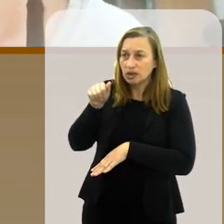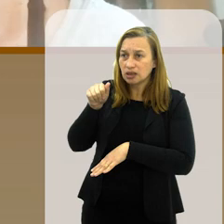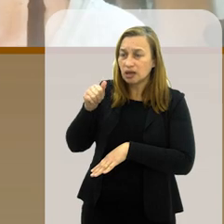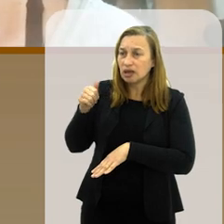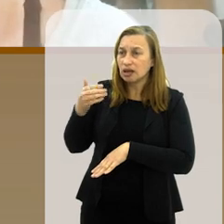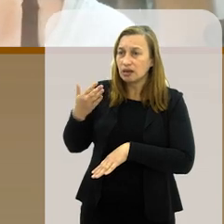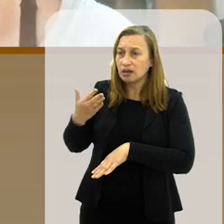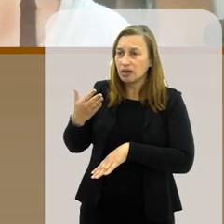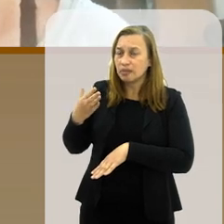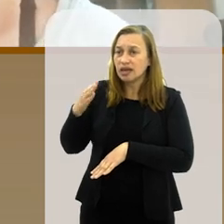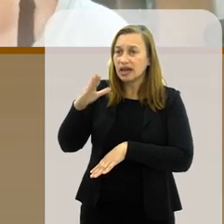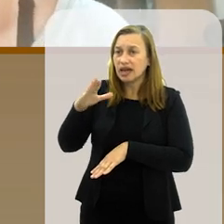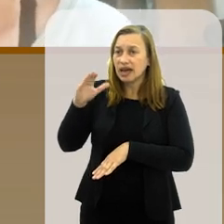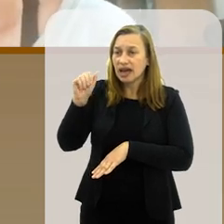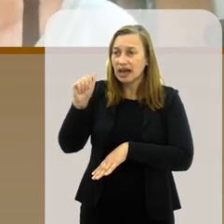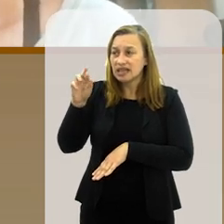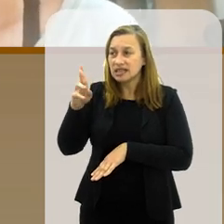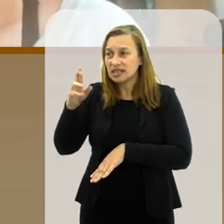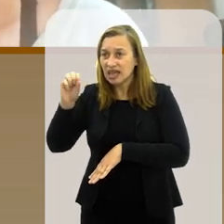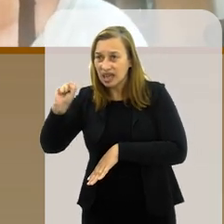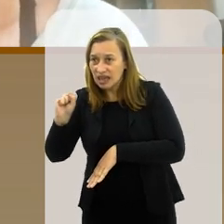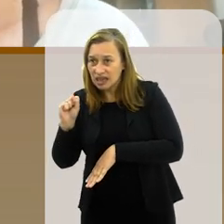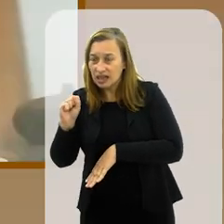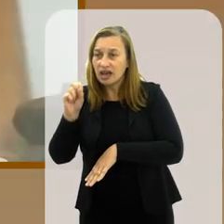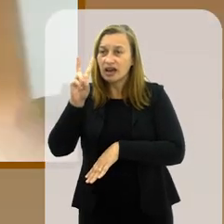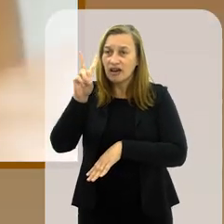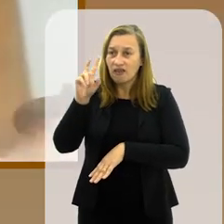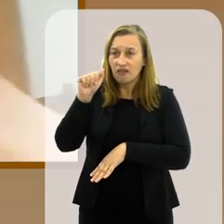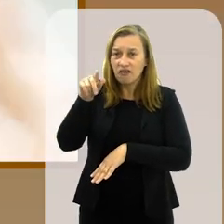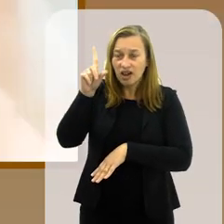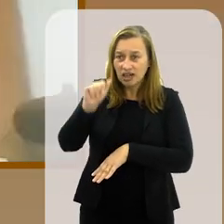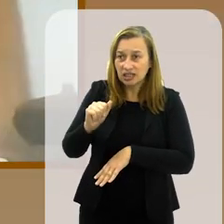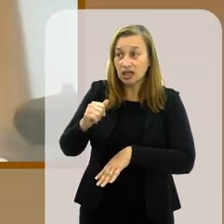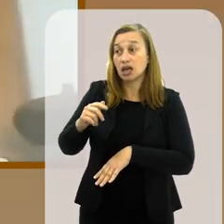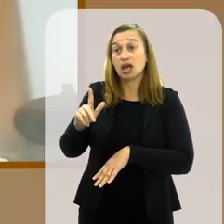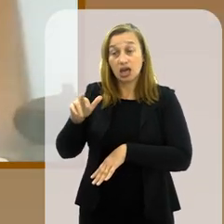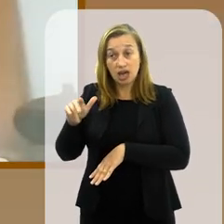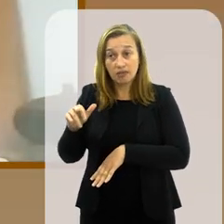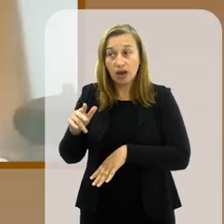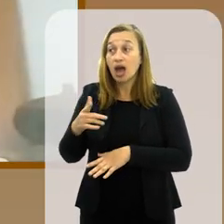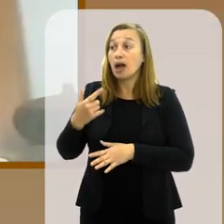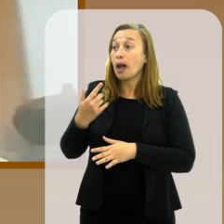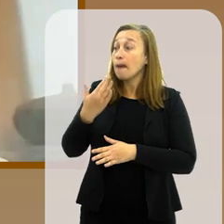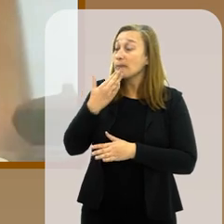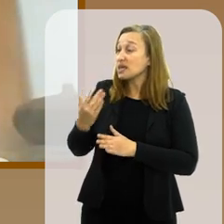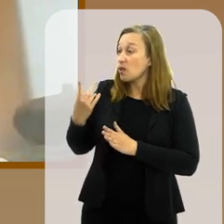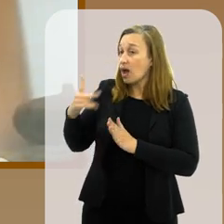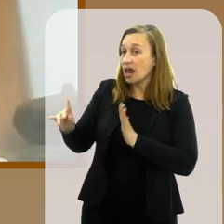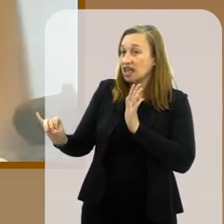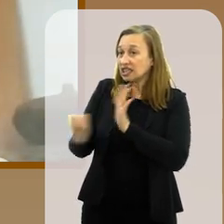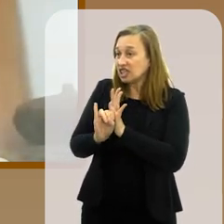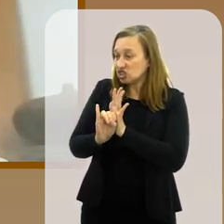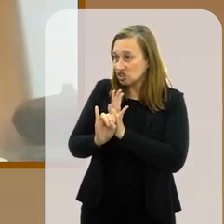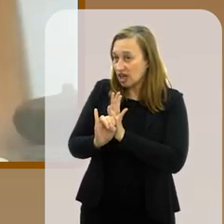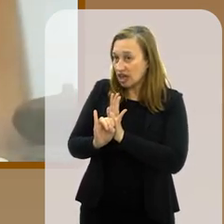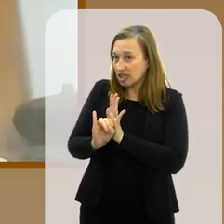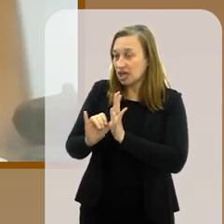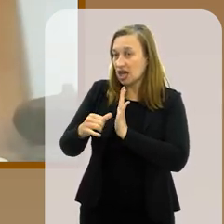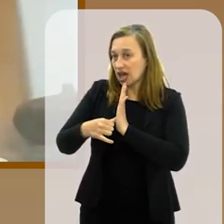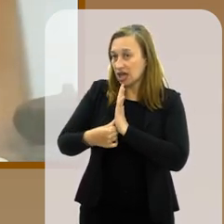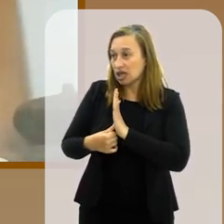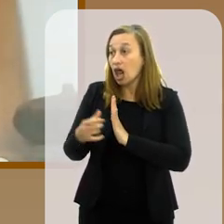caseira, a gente é super irmã. Mas aí eles só pediram a ela a carteira de identidade, eu não lembro